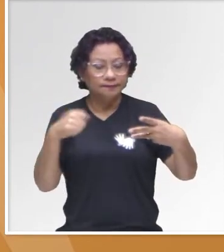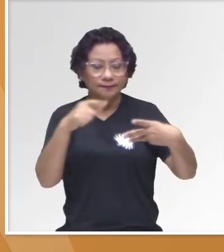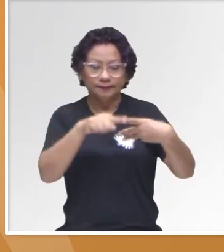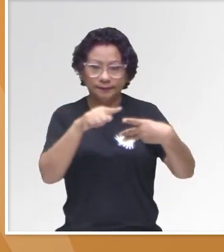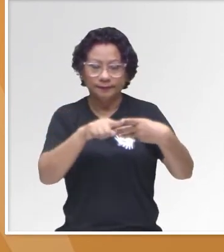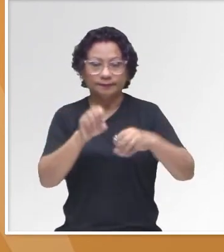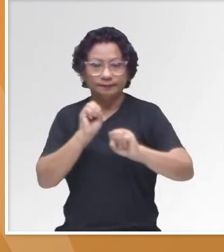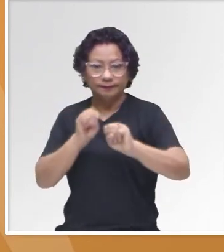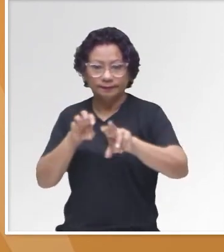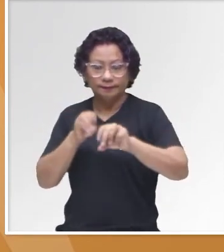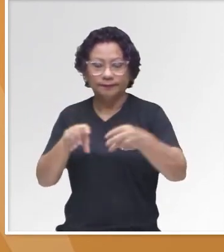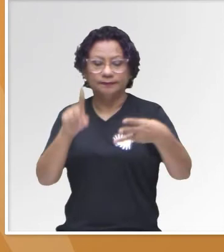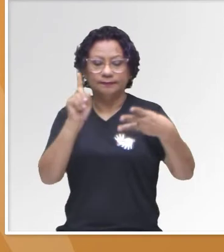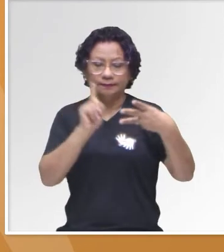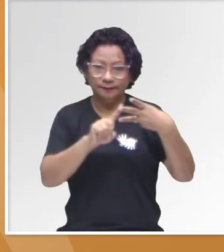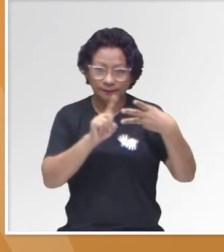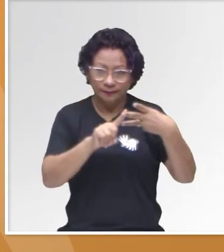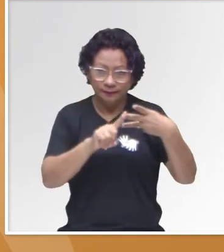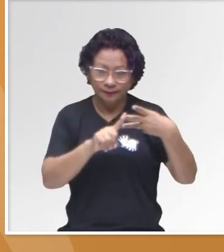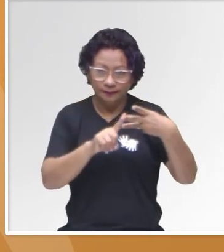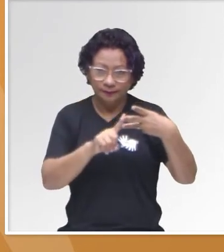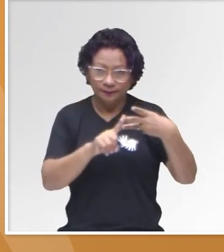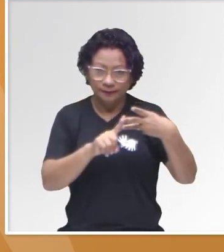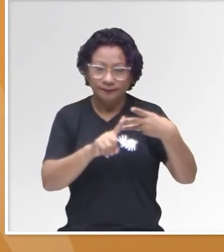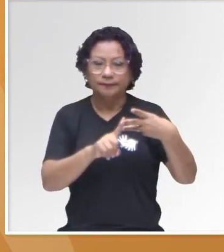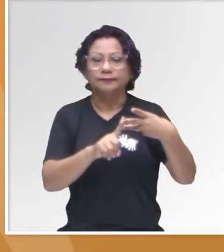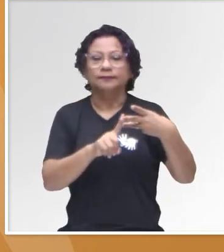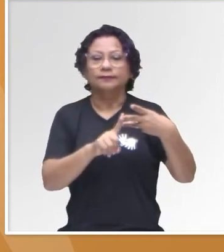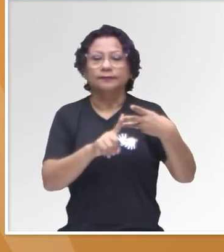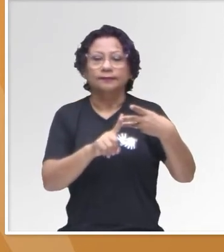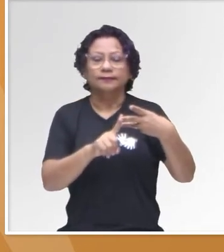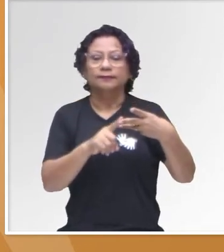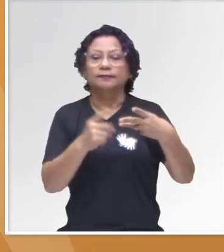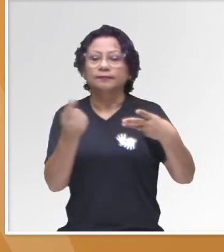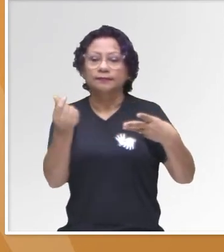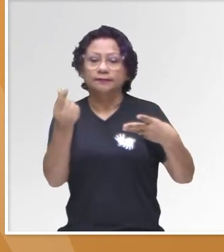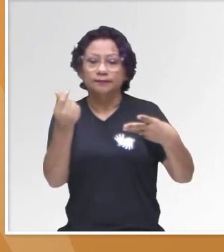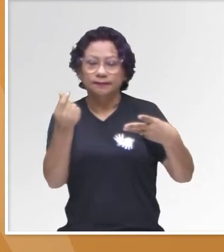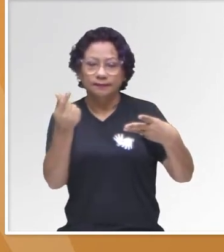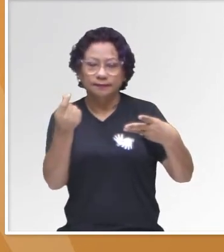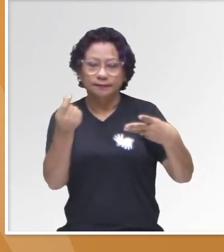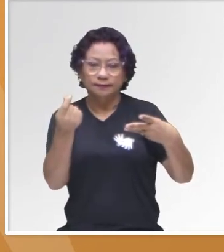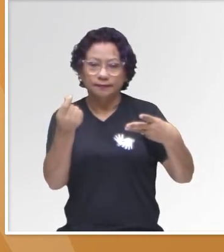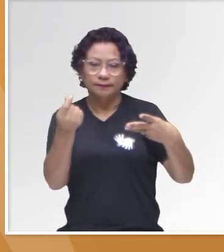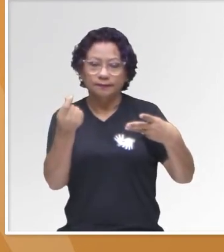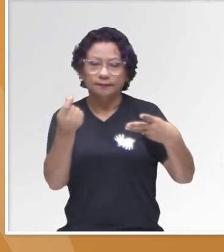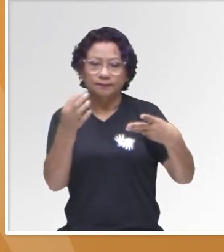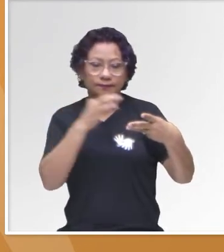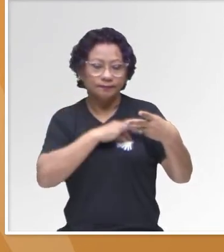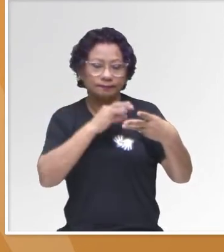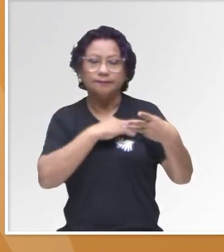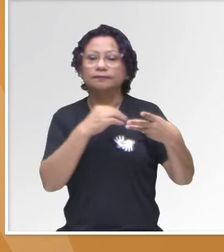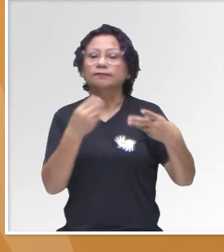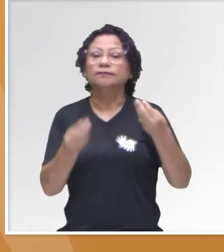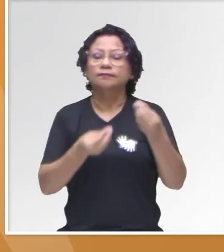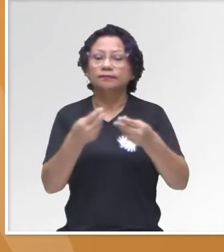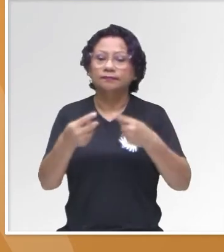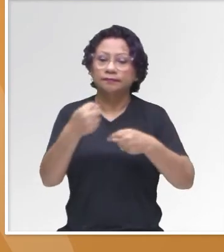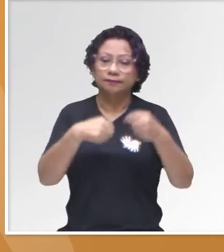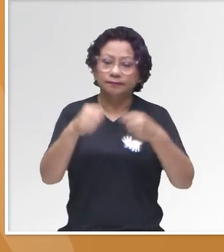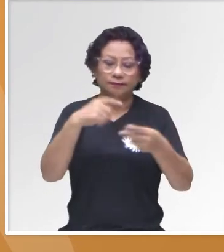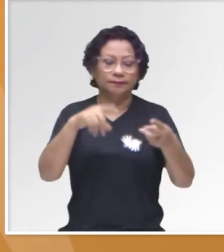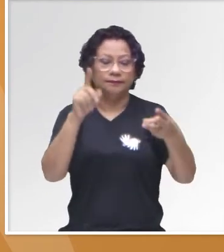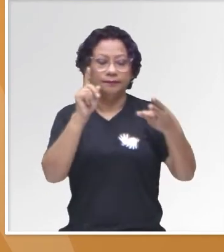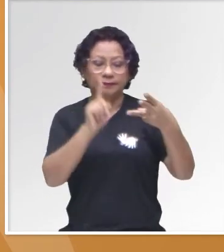educação, a população tem acesso a educação, como é que está a renda dessa população, né? Como é que está a economia desse país